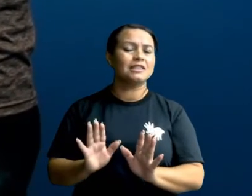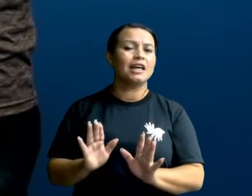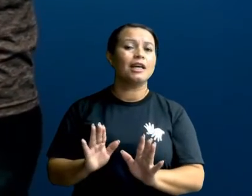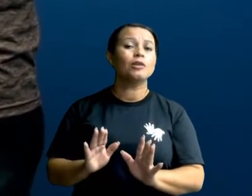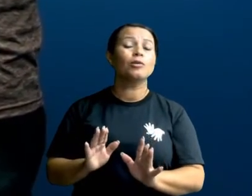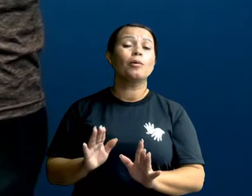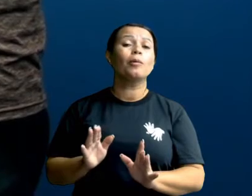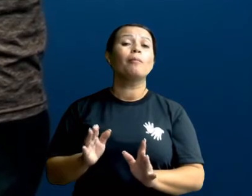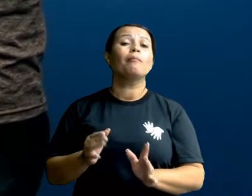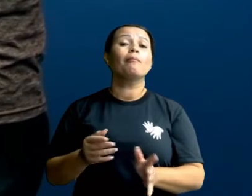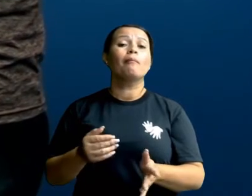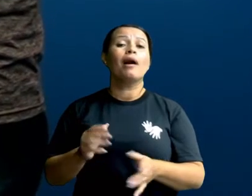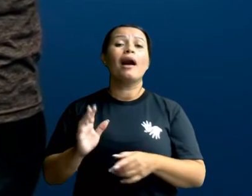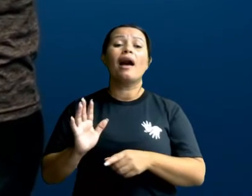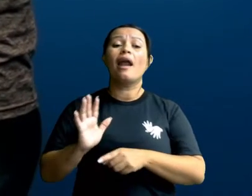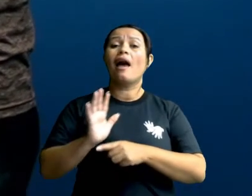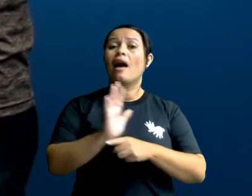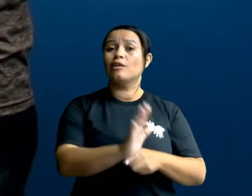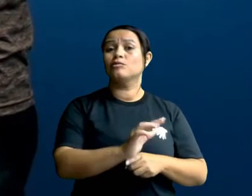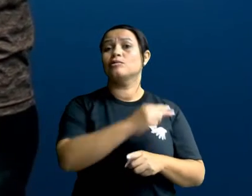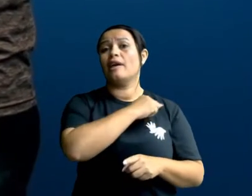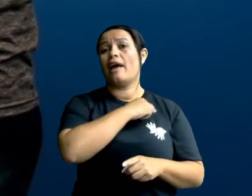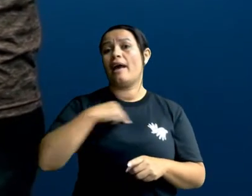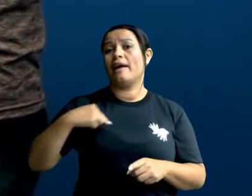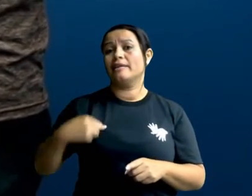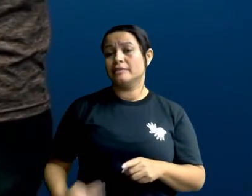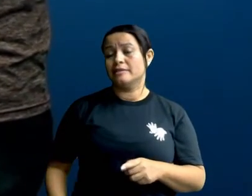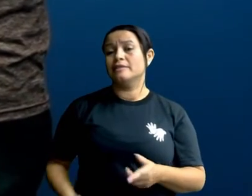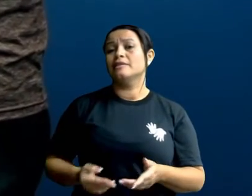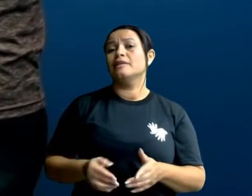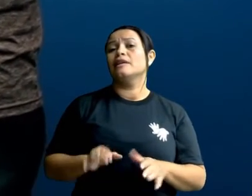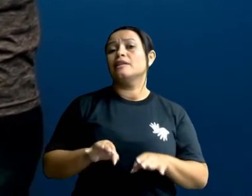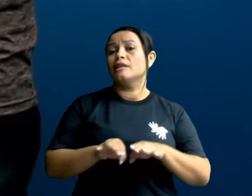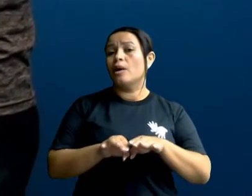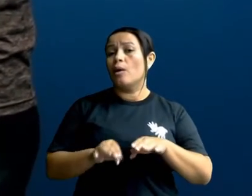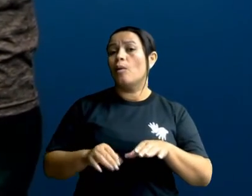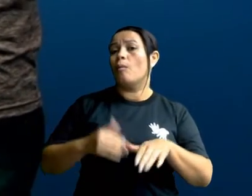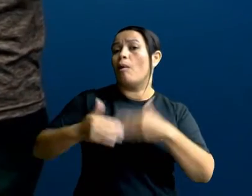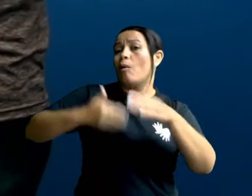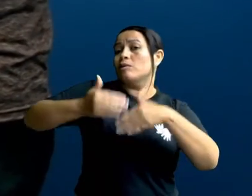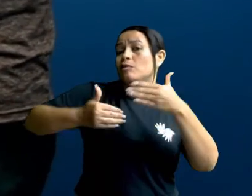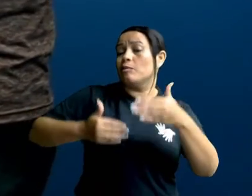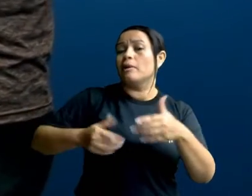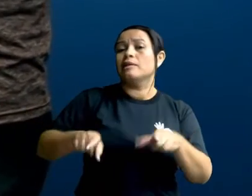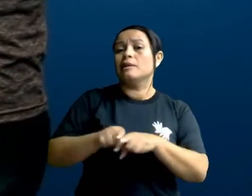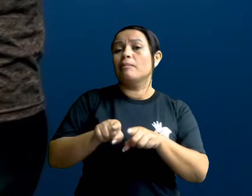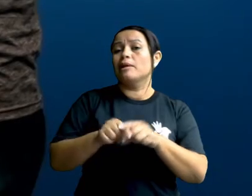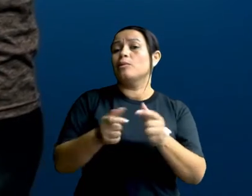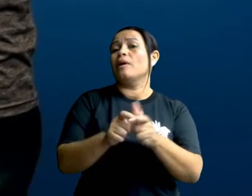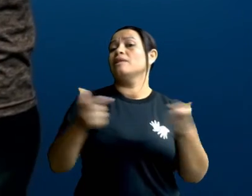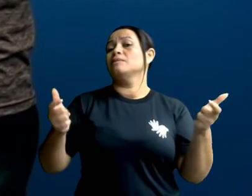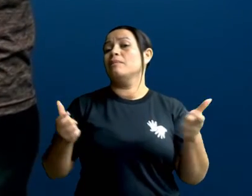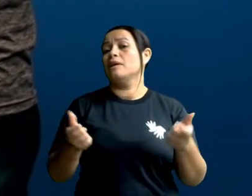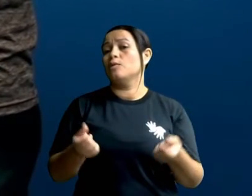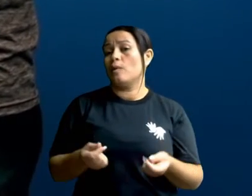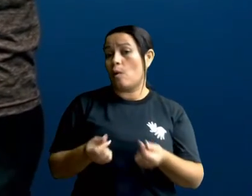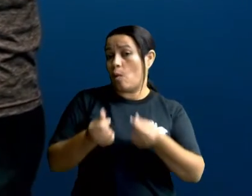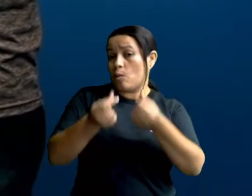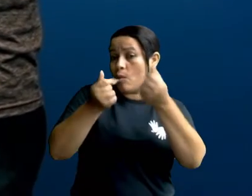para suprir as necessidades que a China carecia, né, de crescimento econômico, de um maior desenvolvimento, para